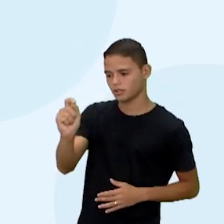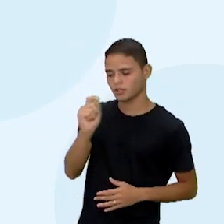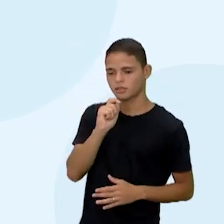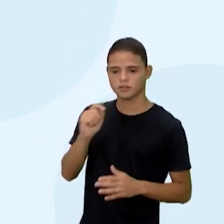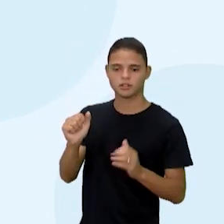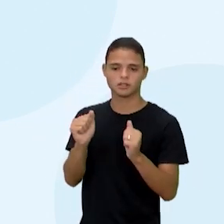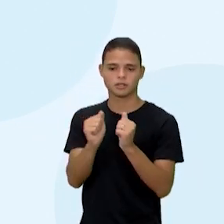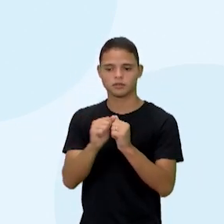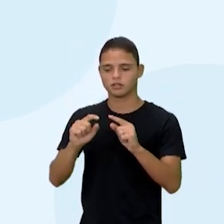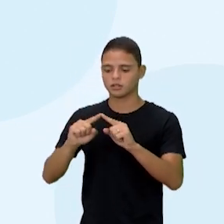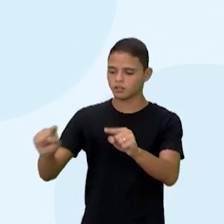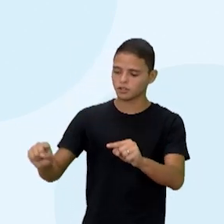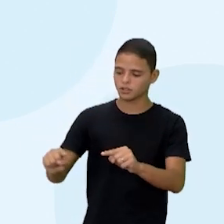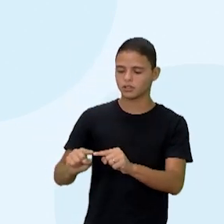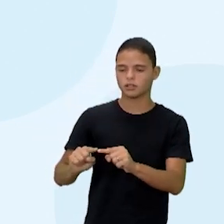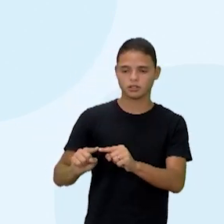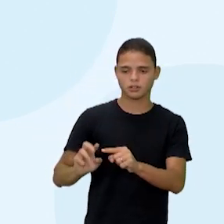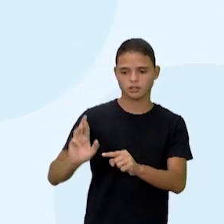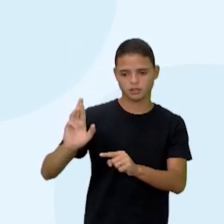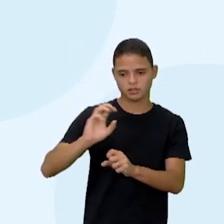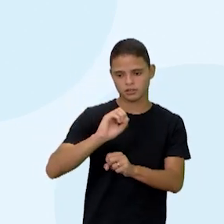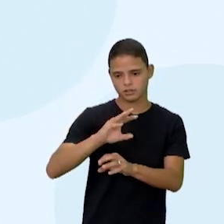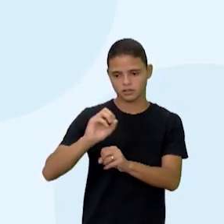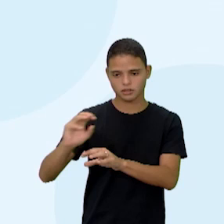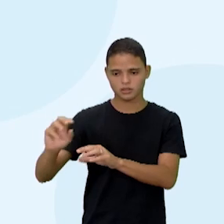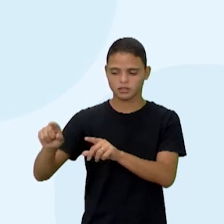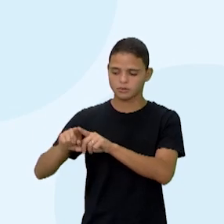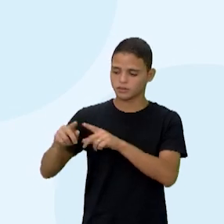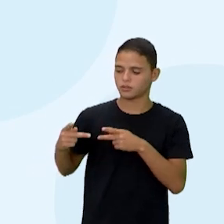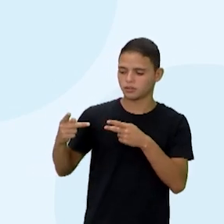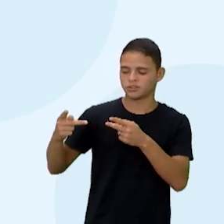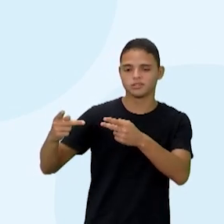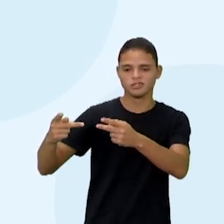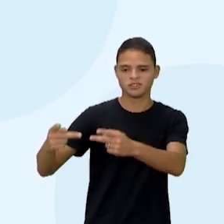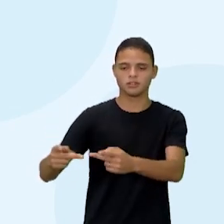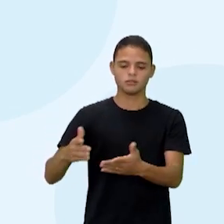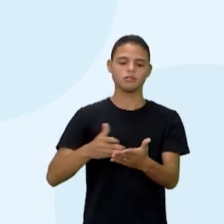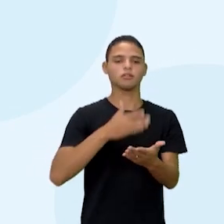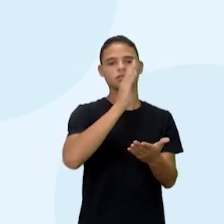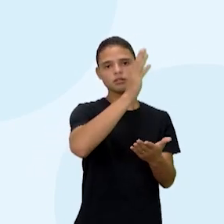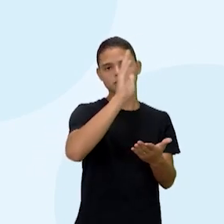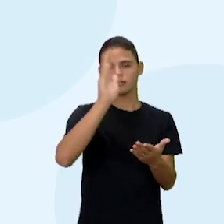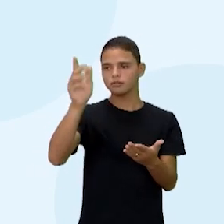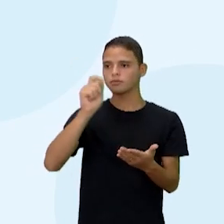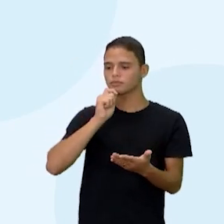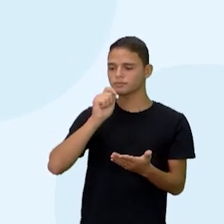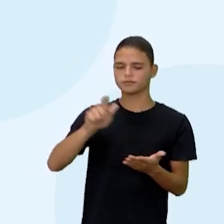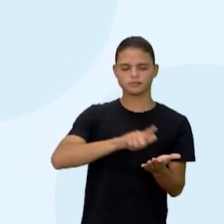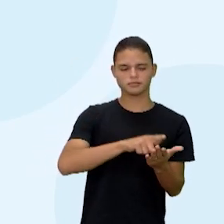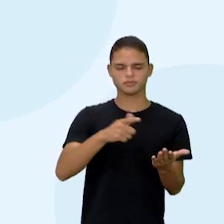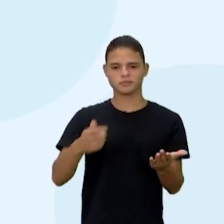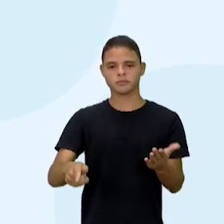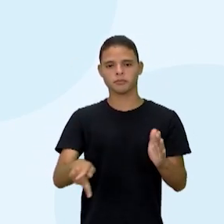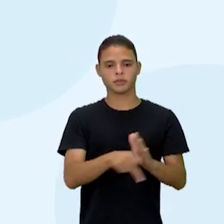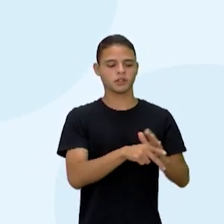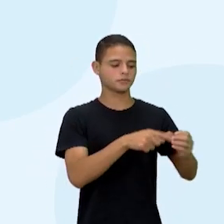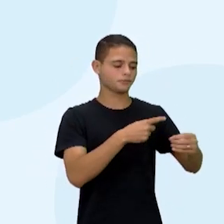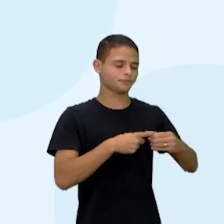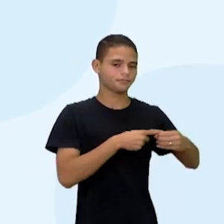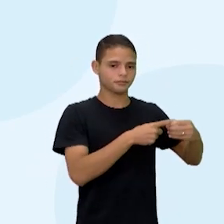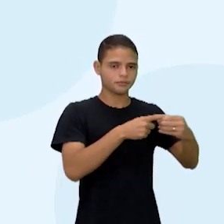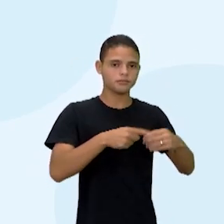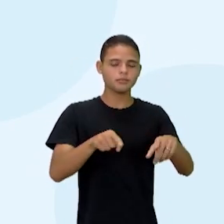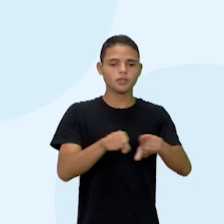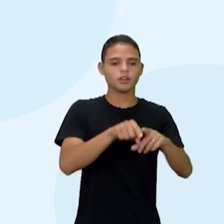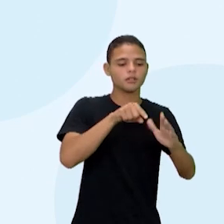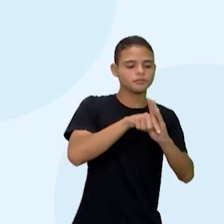da Diretoria de Ensino, ela visitou a biblioteca e o jornal da cidade, ela pesquisou em sites, leu livros,